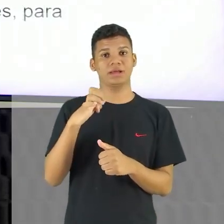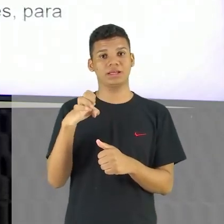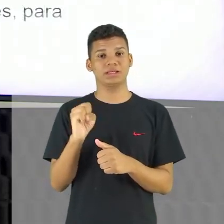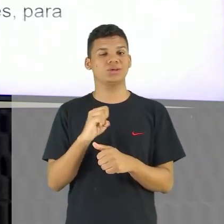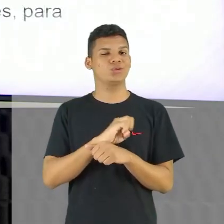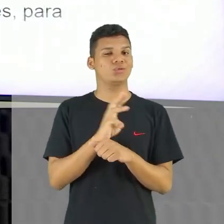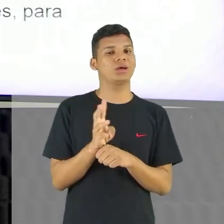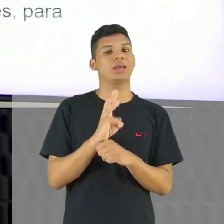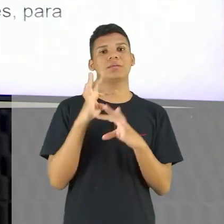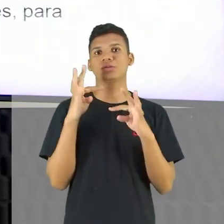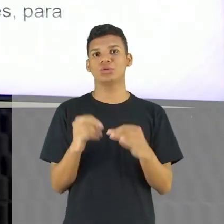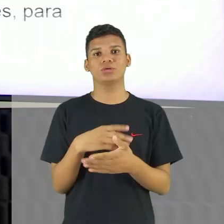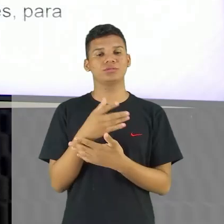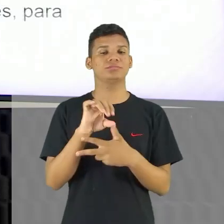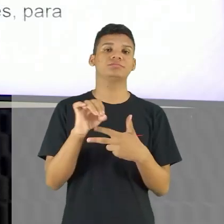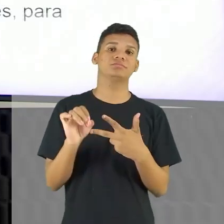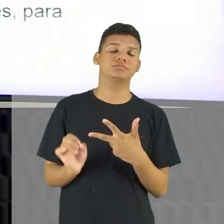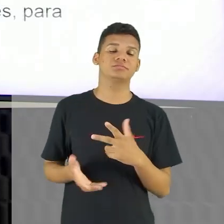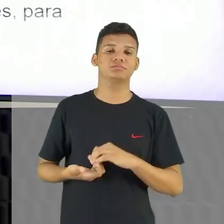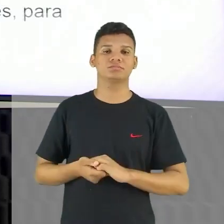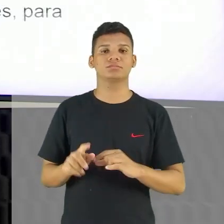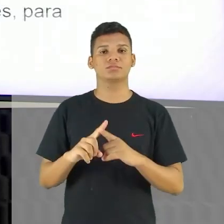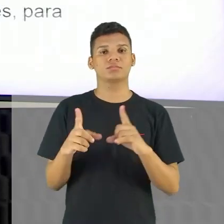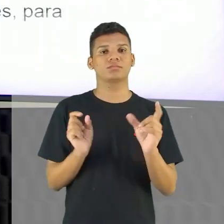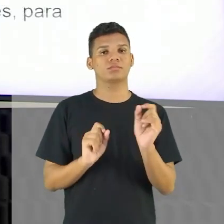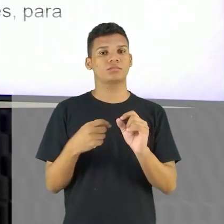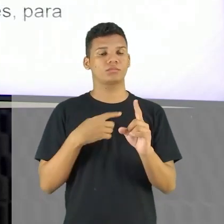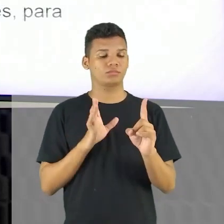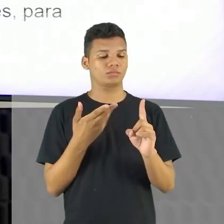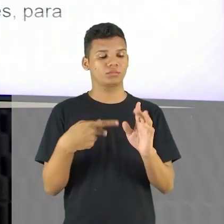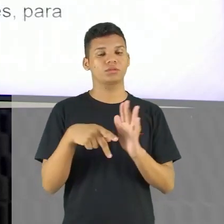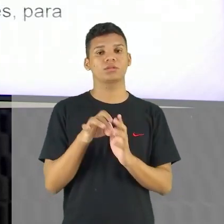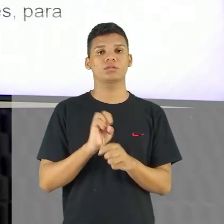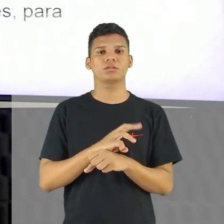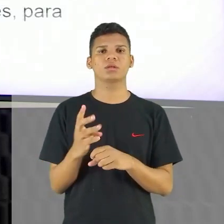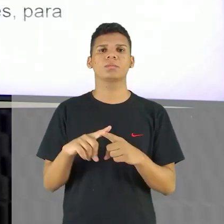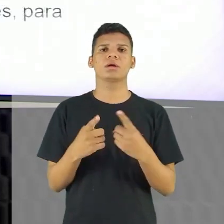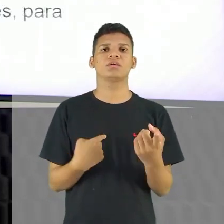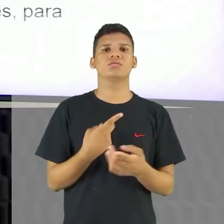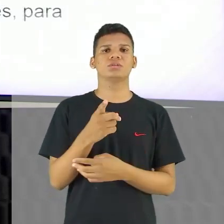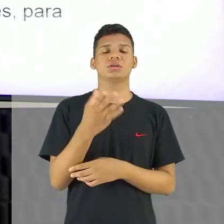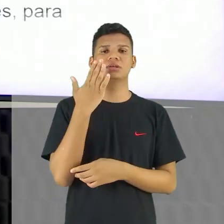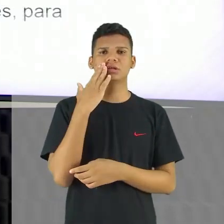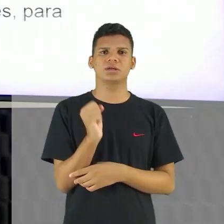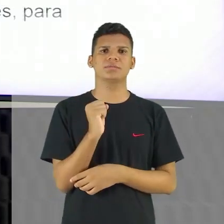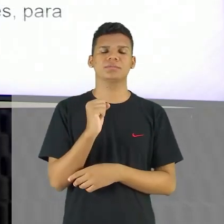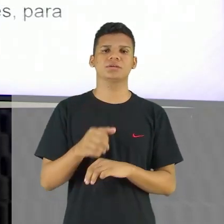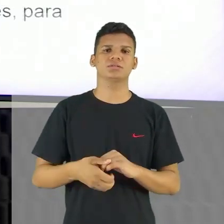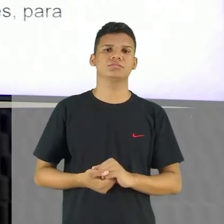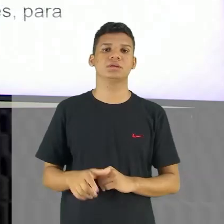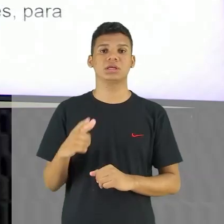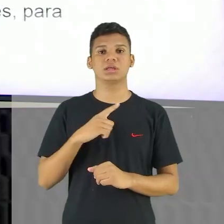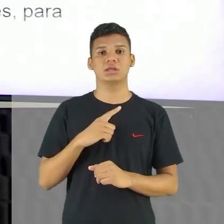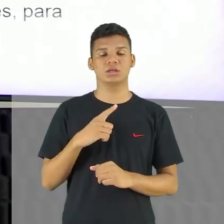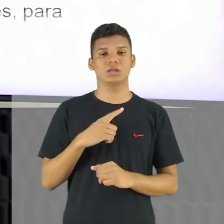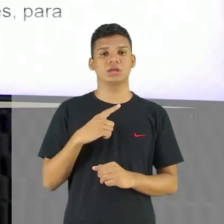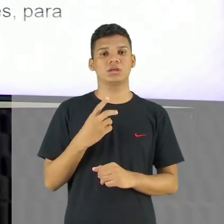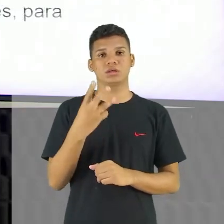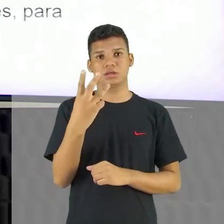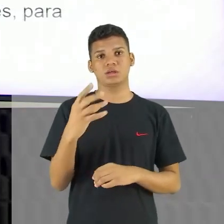Enem, é para todo mundo. Mas especificamente para o UEMA. Você sabe que tem 3